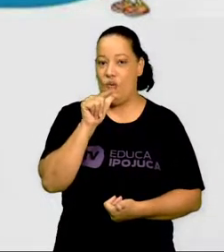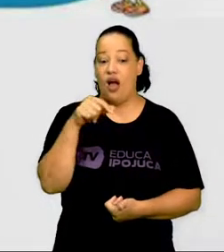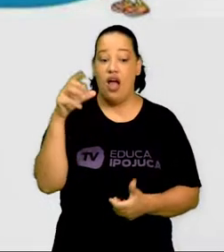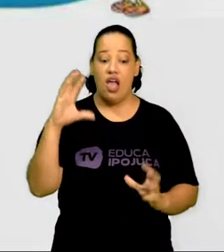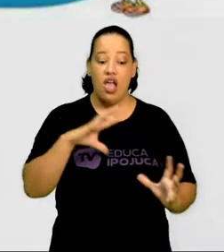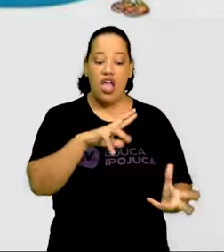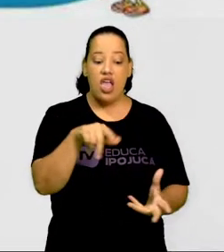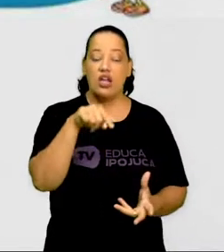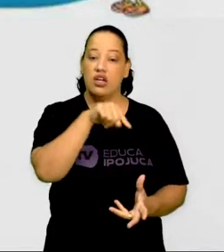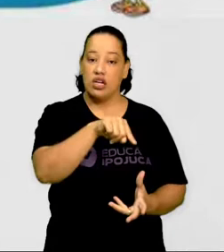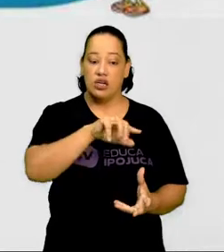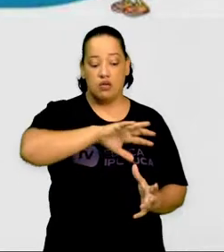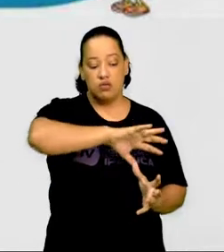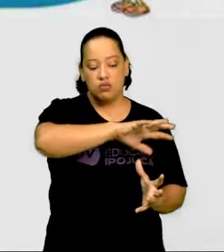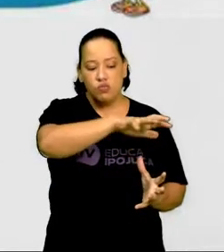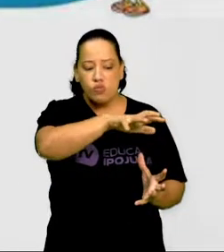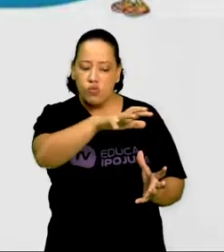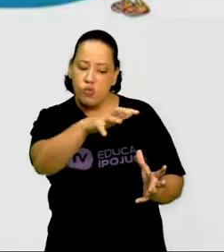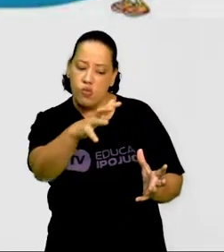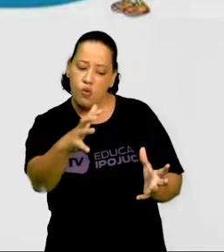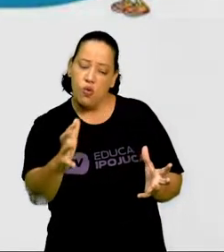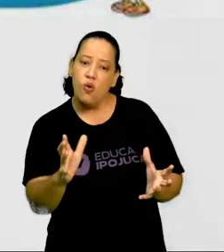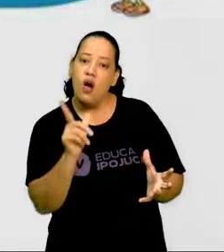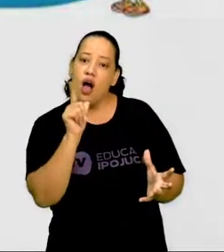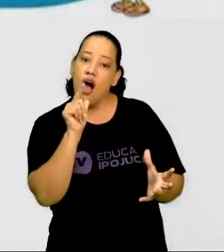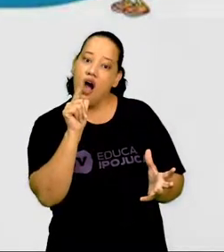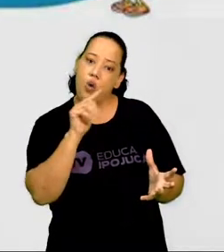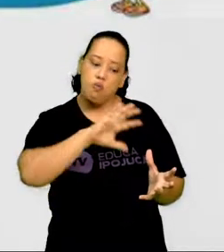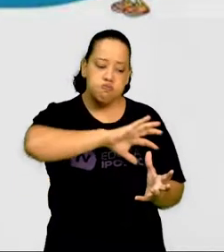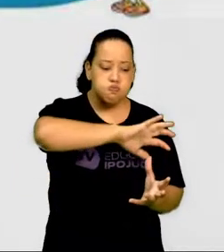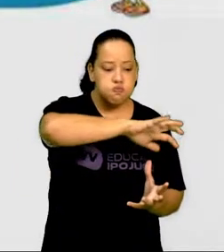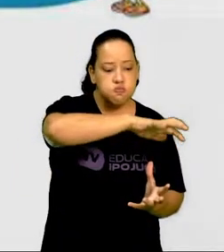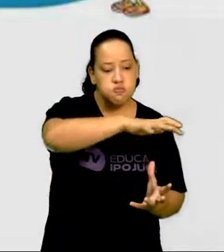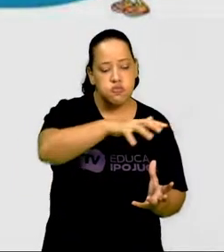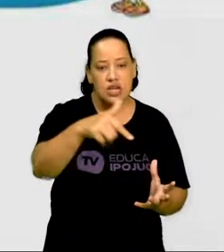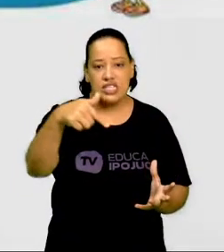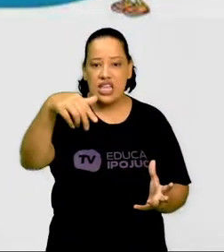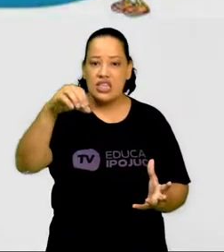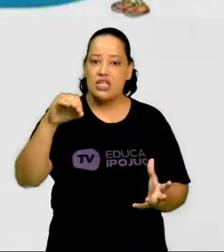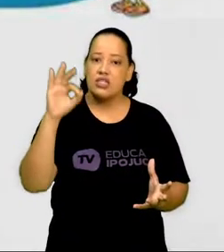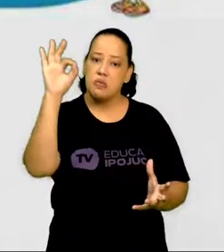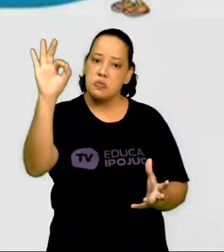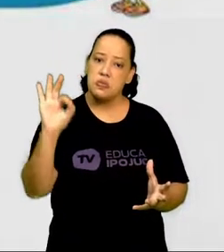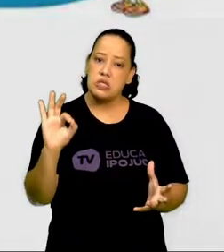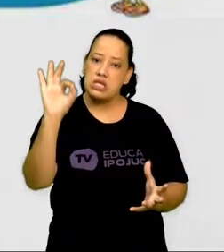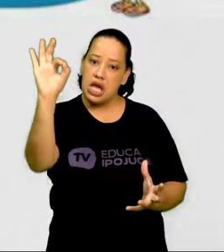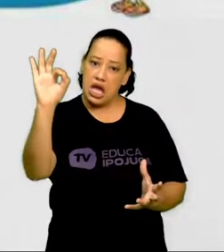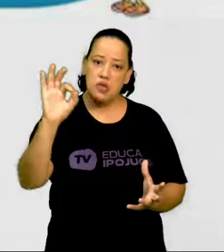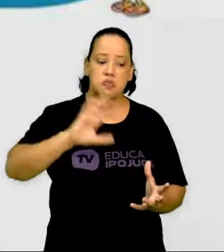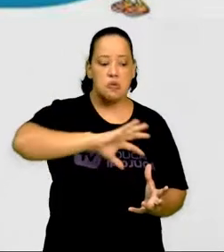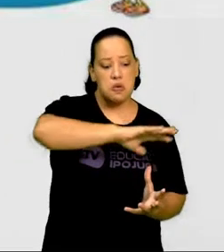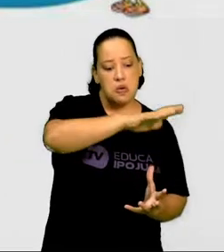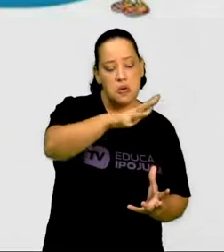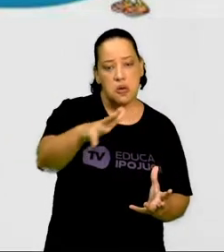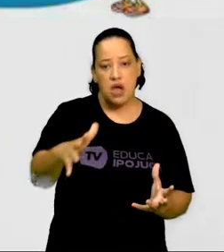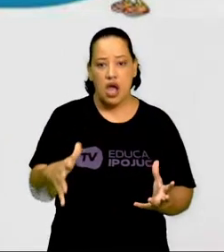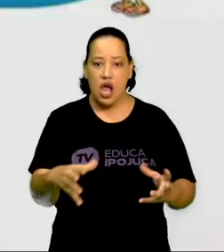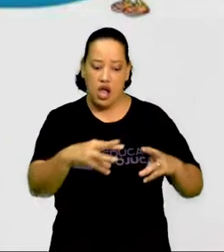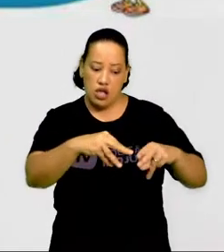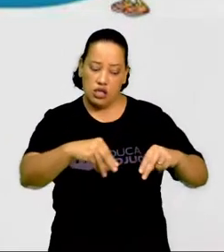da sua superfície coberta por água. A existência dessa substância em seu estado